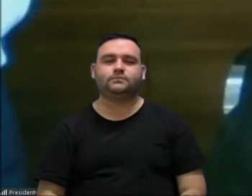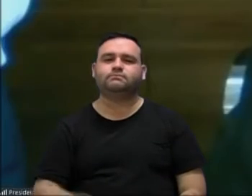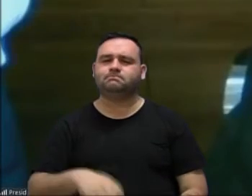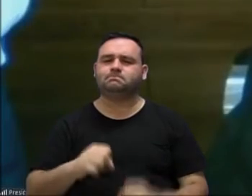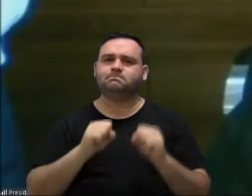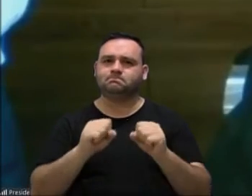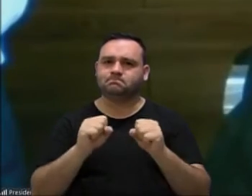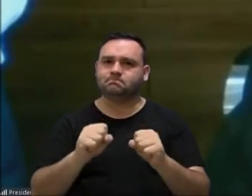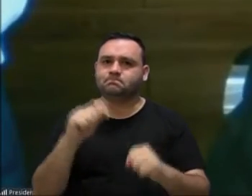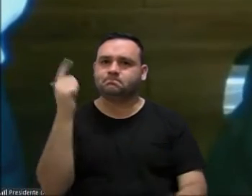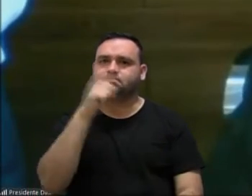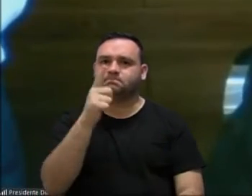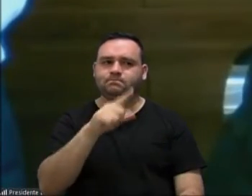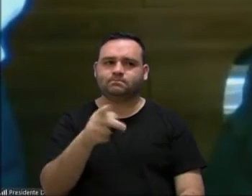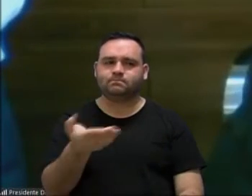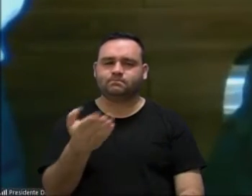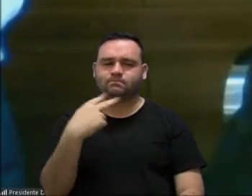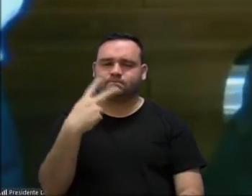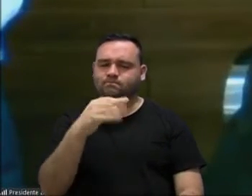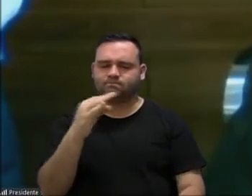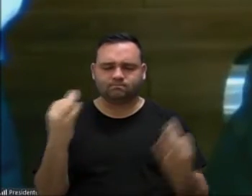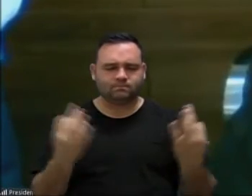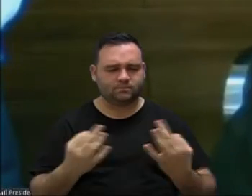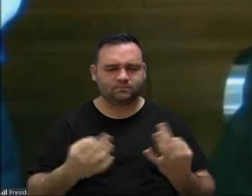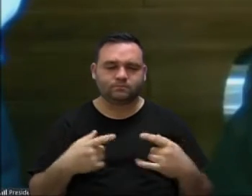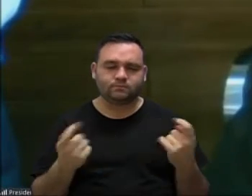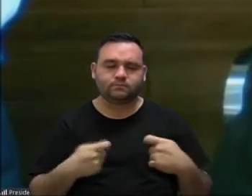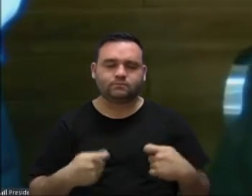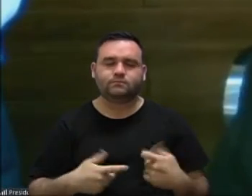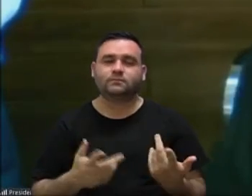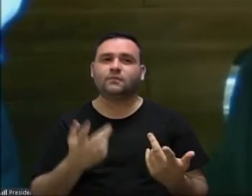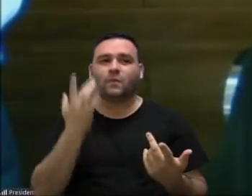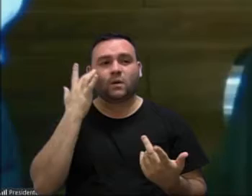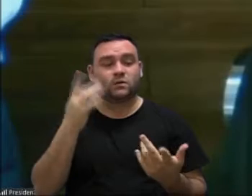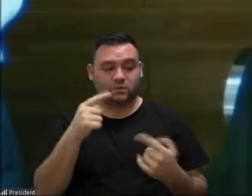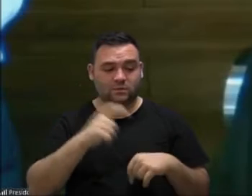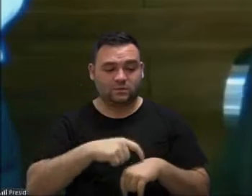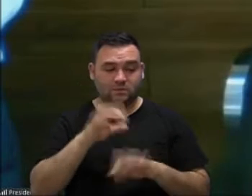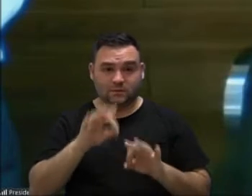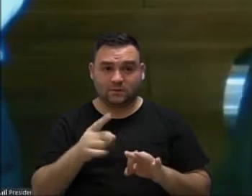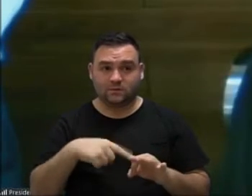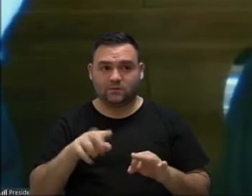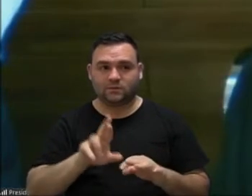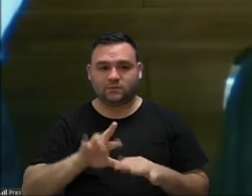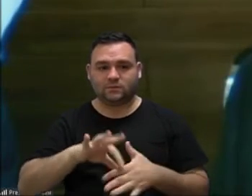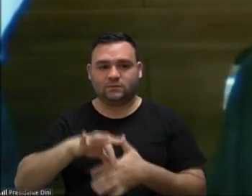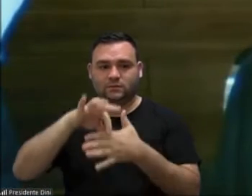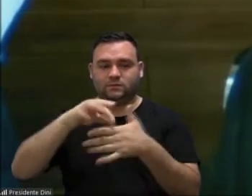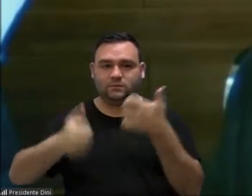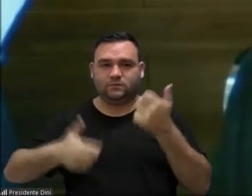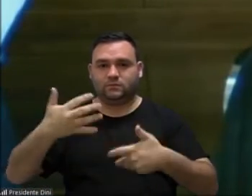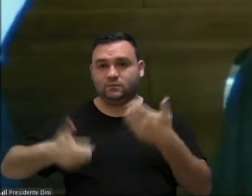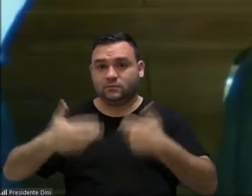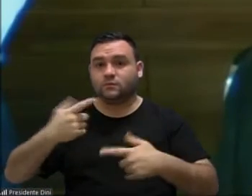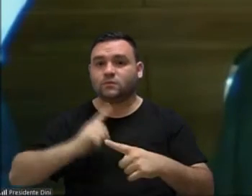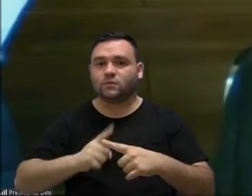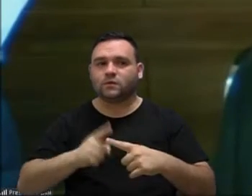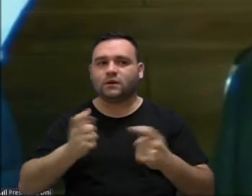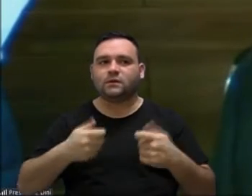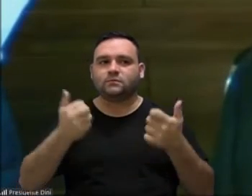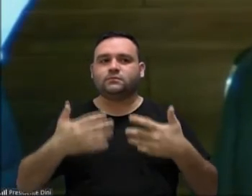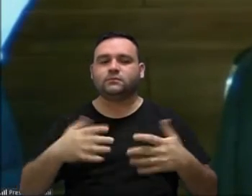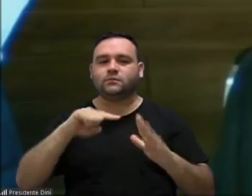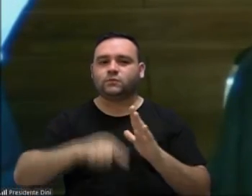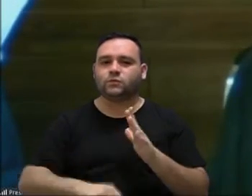Sim, sim, vereadora, sem a menor dúvida, acho que no momento oportuno vou colocar a senhora como líder aqui, para que a senhora